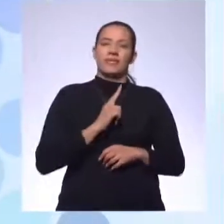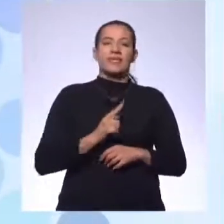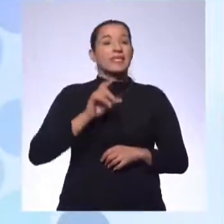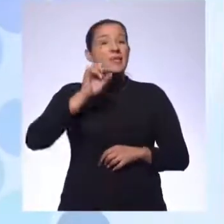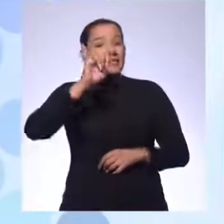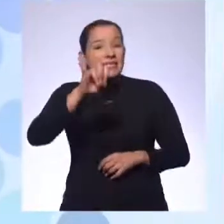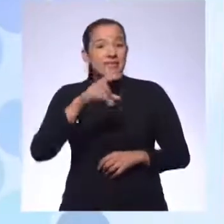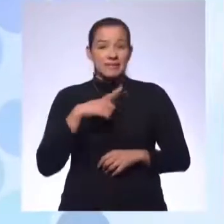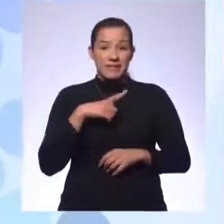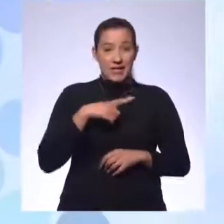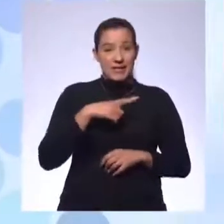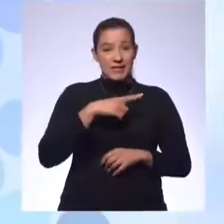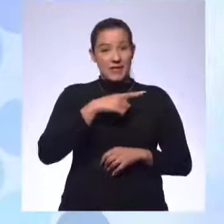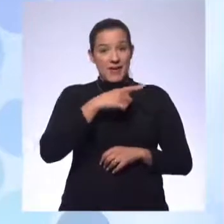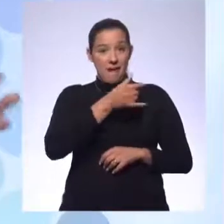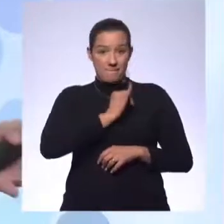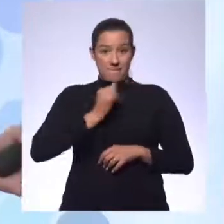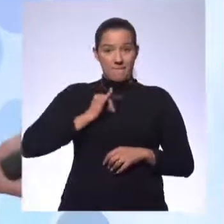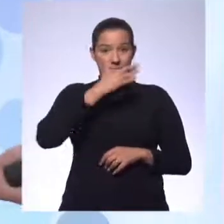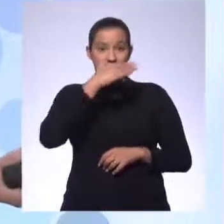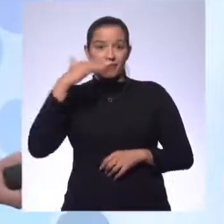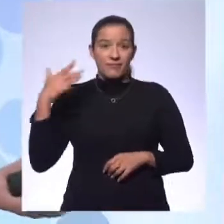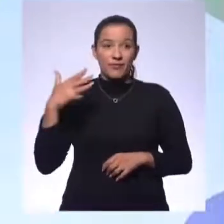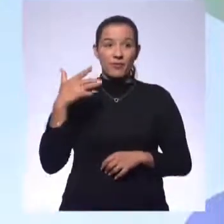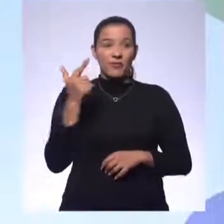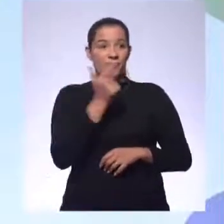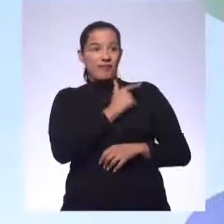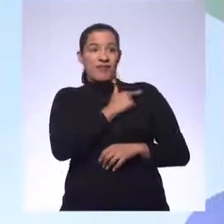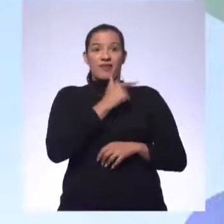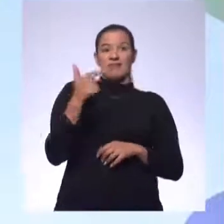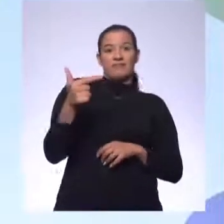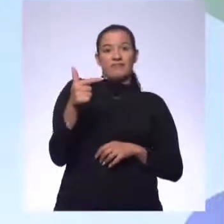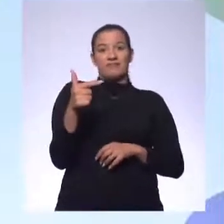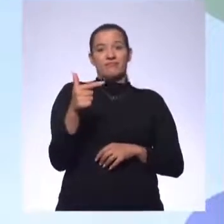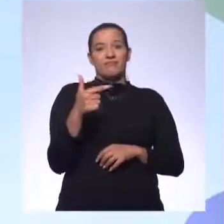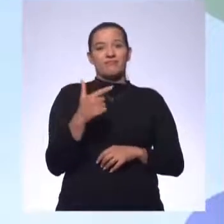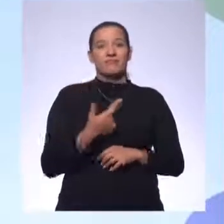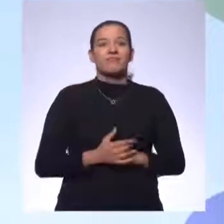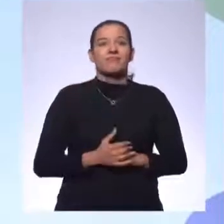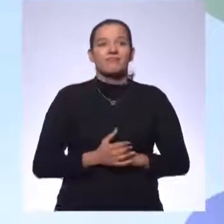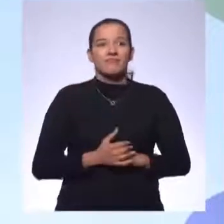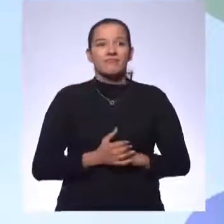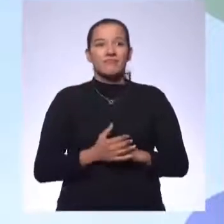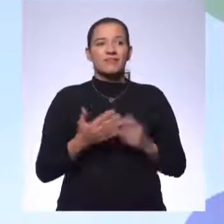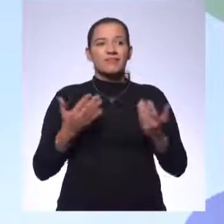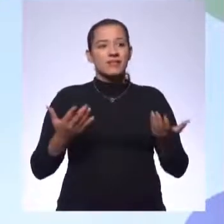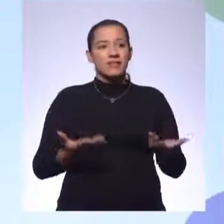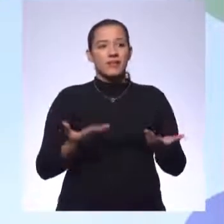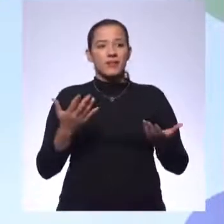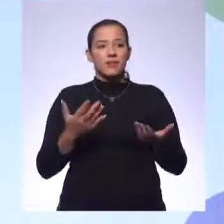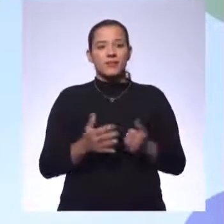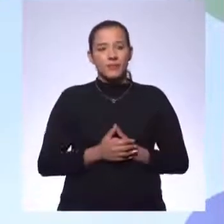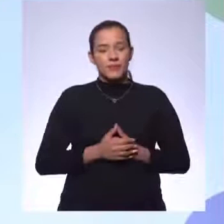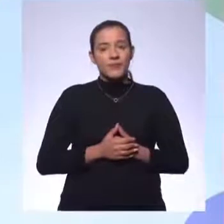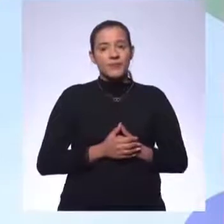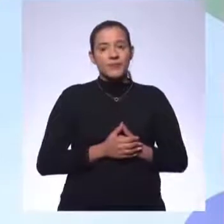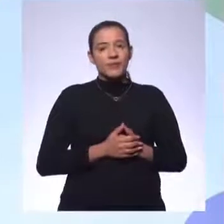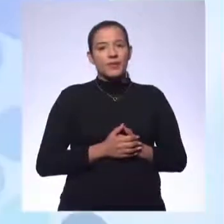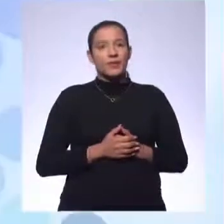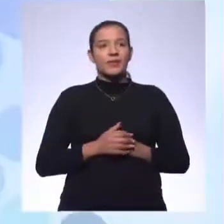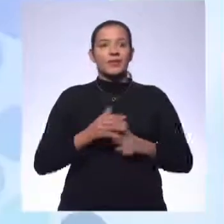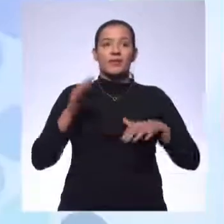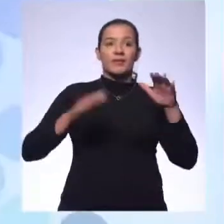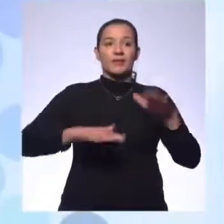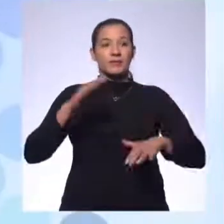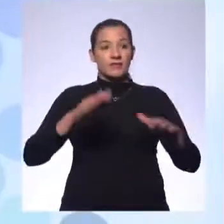ser feia. Olha que Apesar que tem essa coisa do sentir o cheiro e se apaixonar. Não, mas né? vamos lá, tem